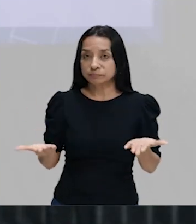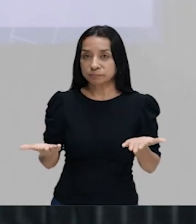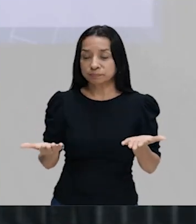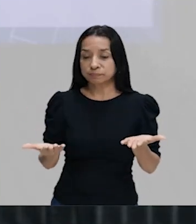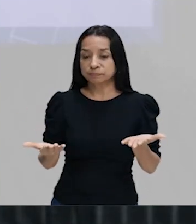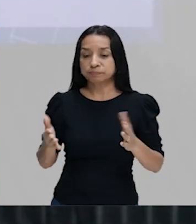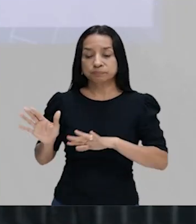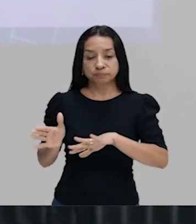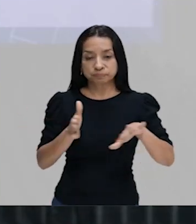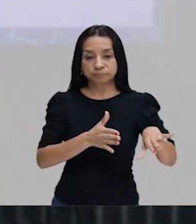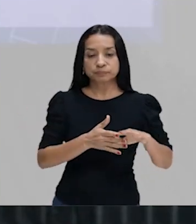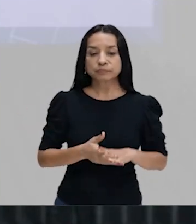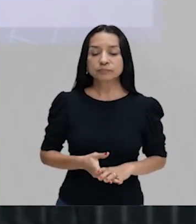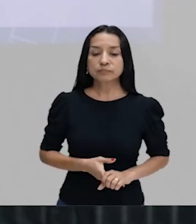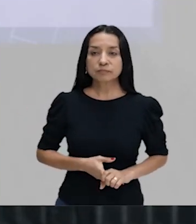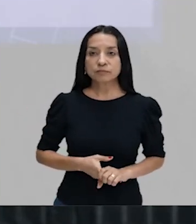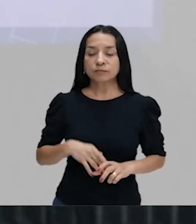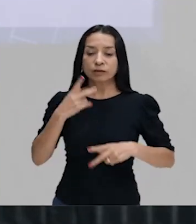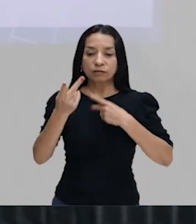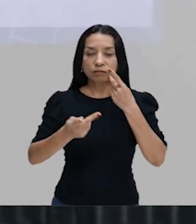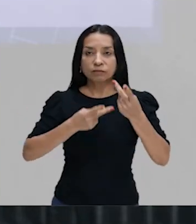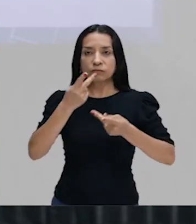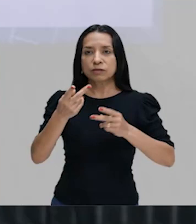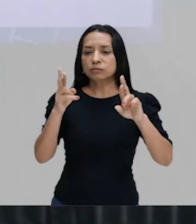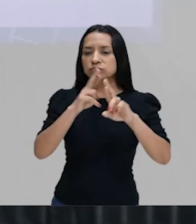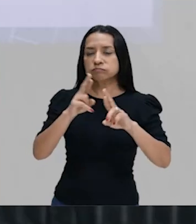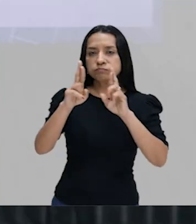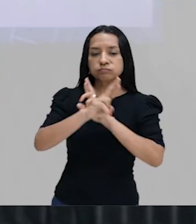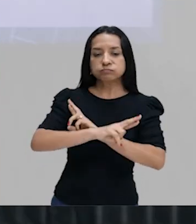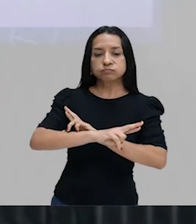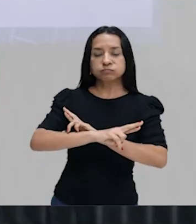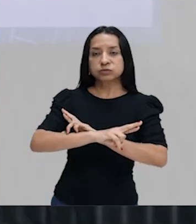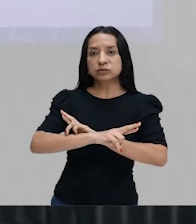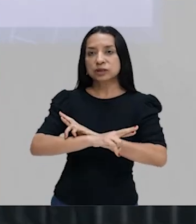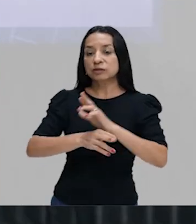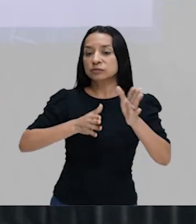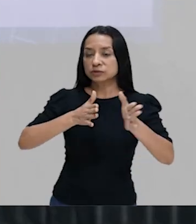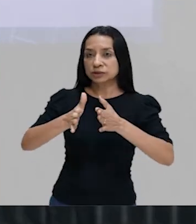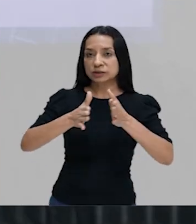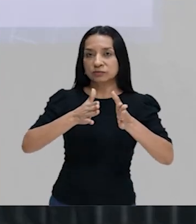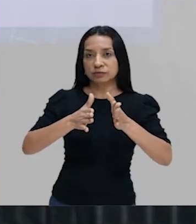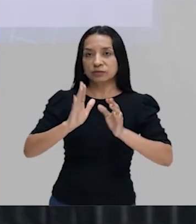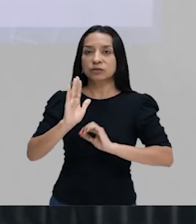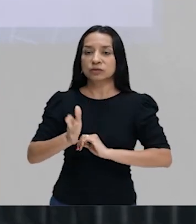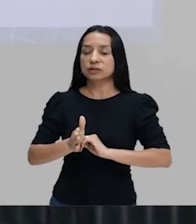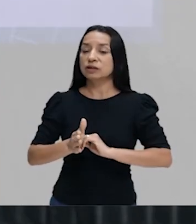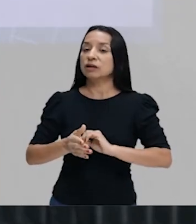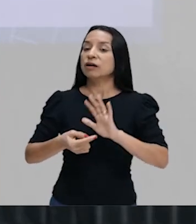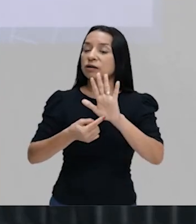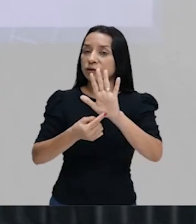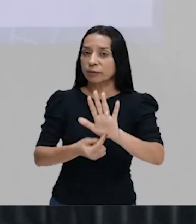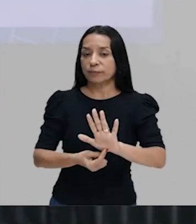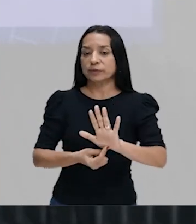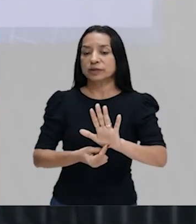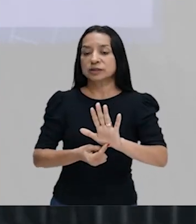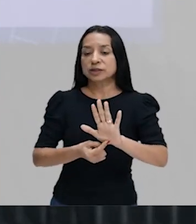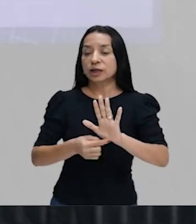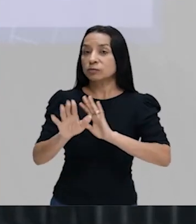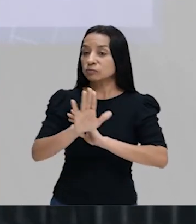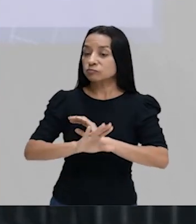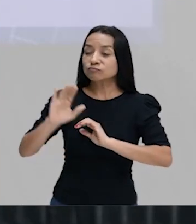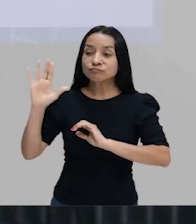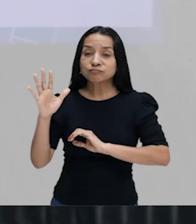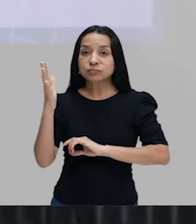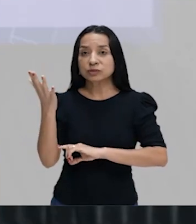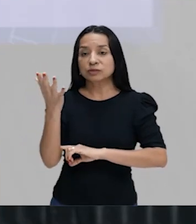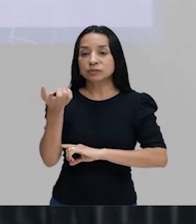só. Falando a respeito de intervalos. Para que a gente fale a respeito de intervalos, eu já te apresento uma situação para nós